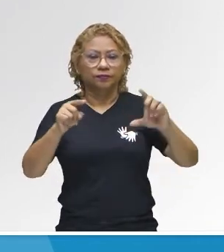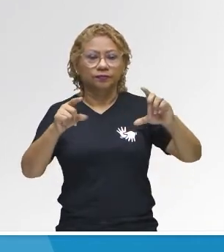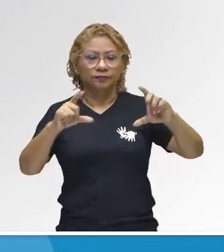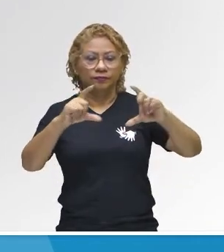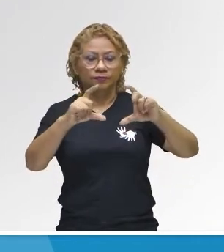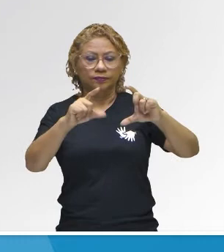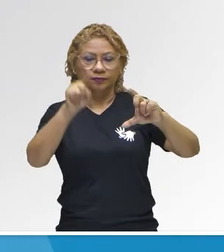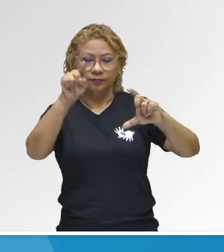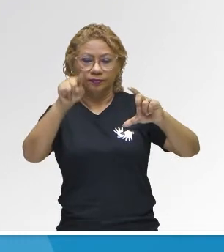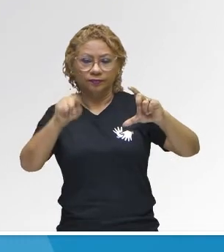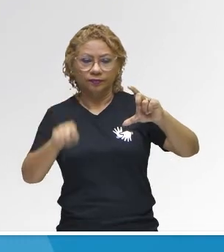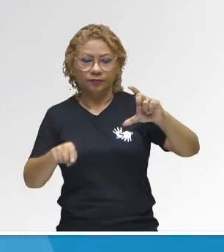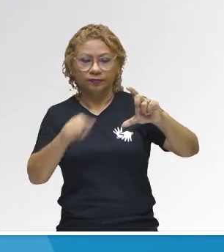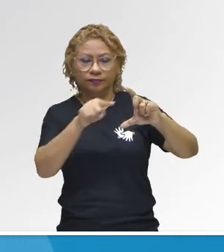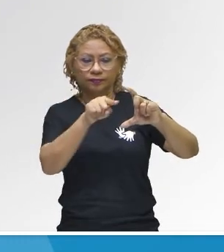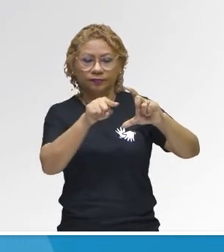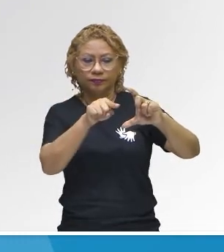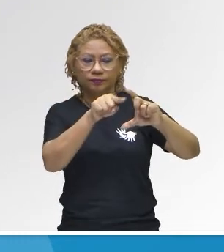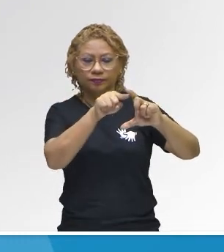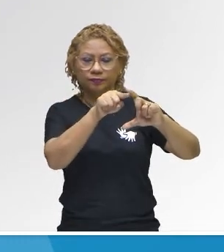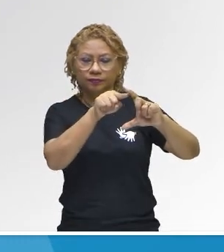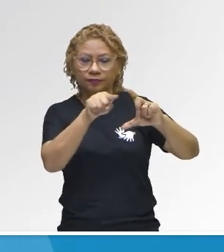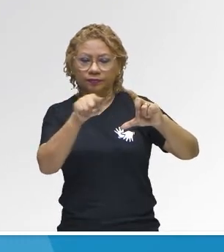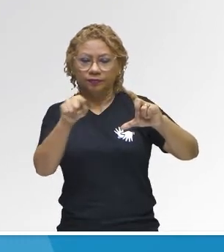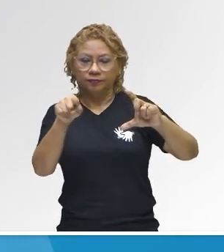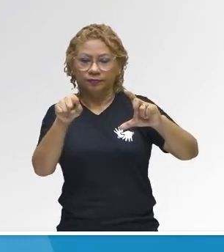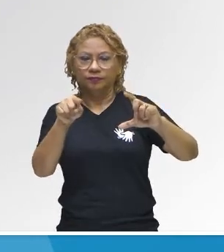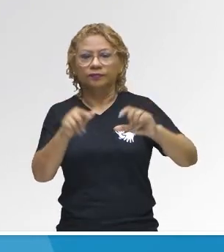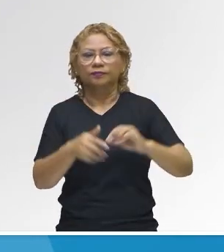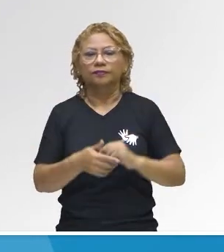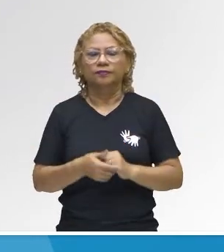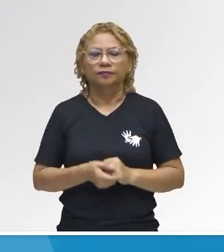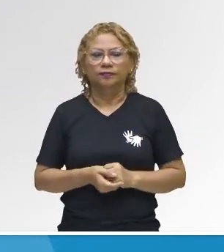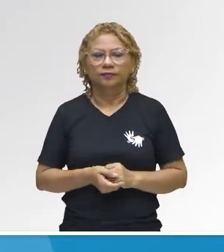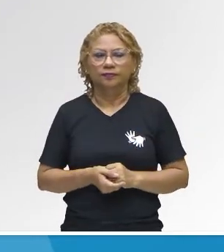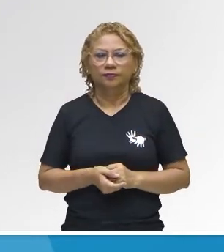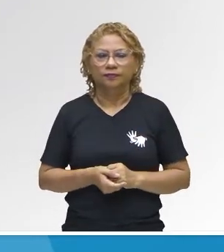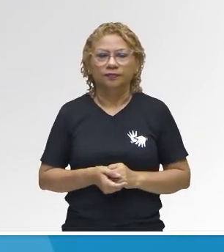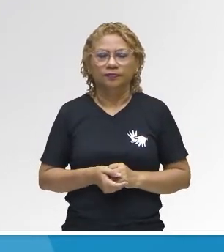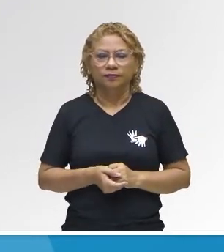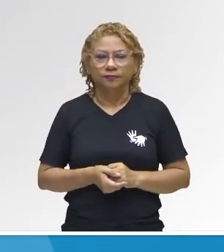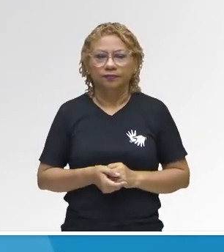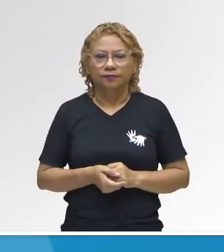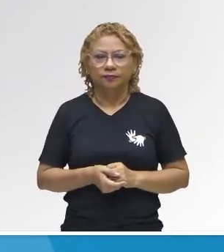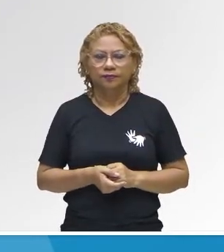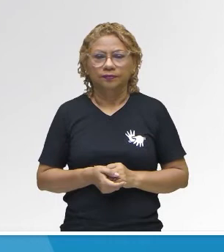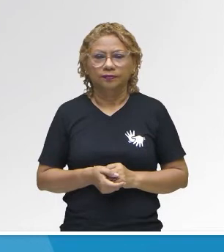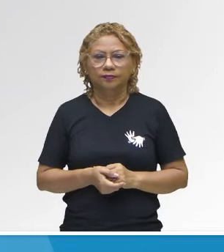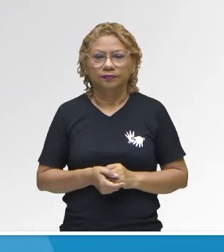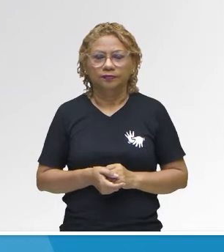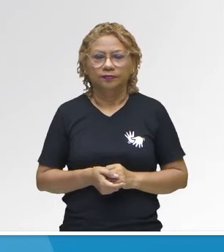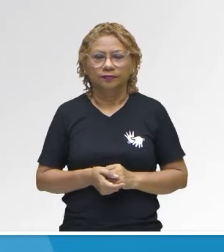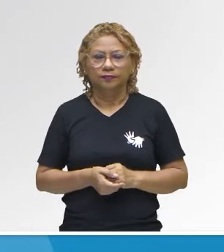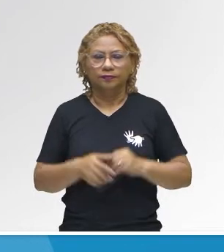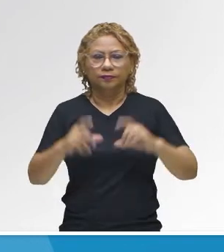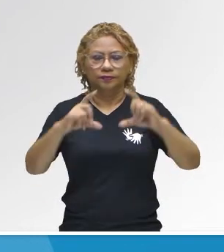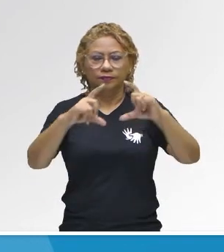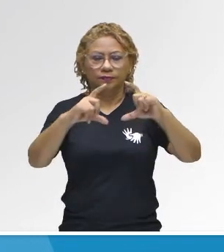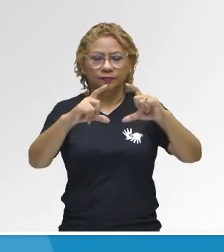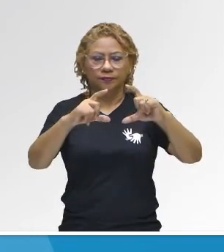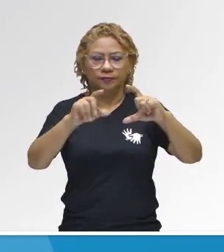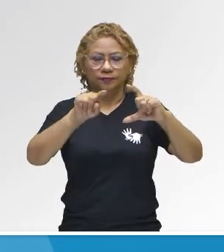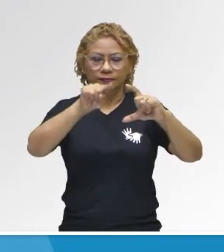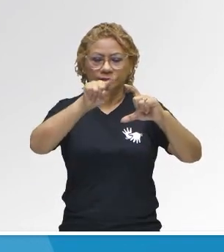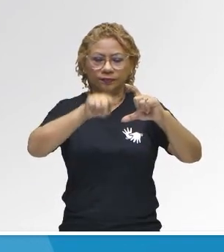observar que no primeiro quadrante os valores de tangente são positivos e no segundo quadrante os